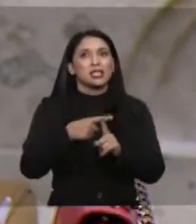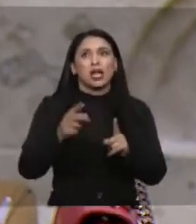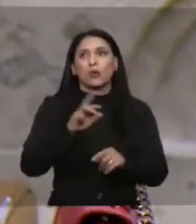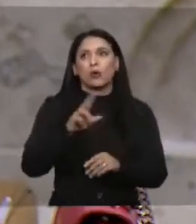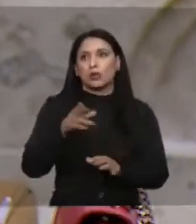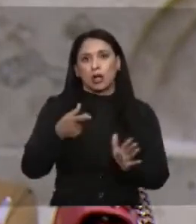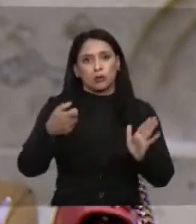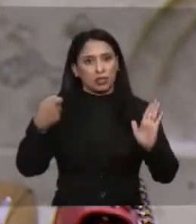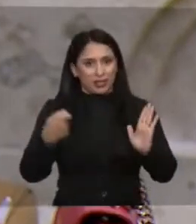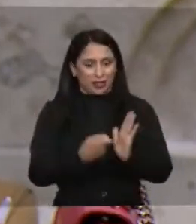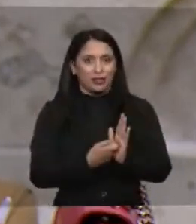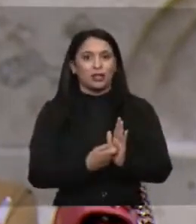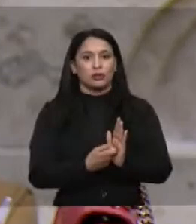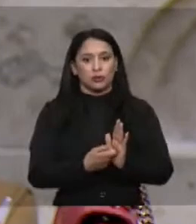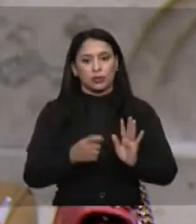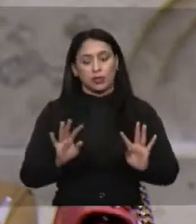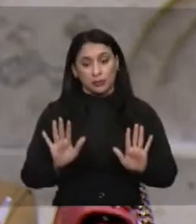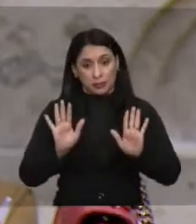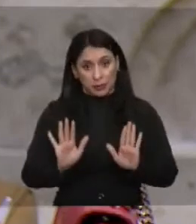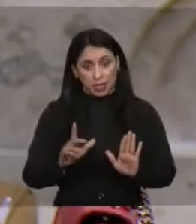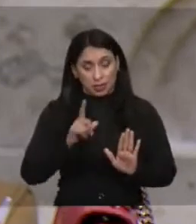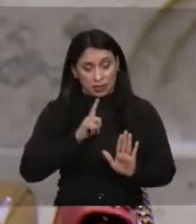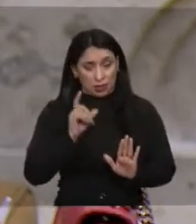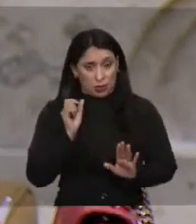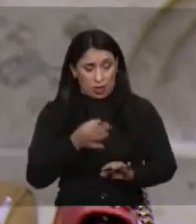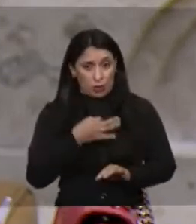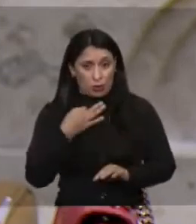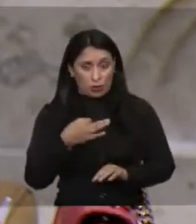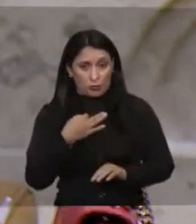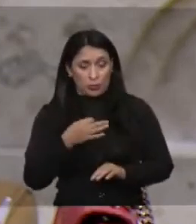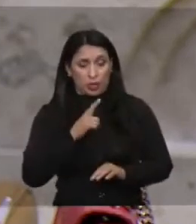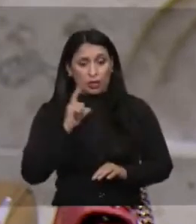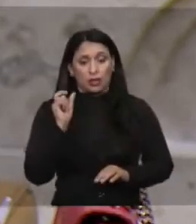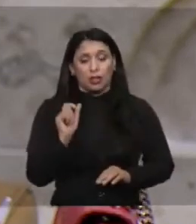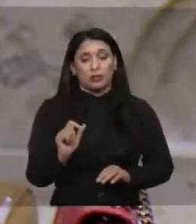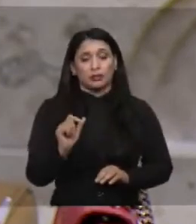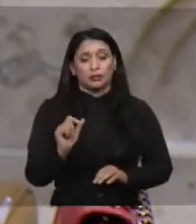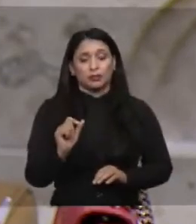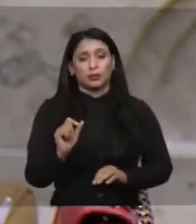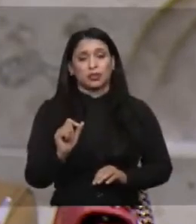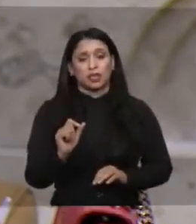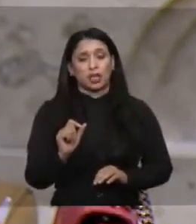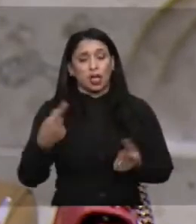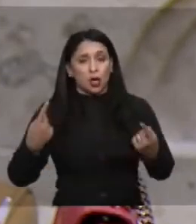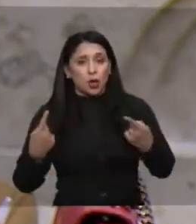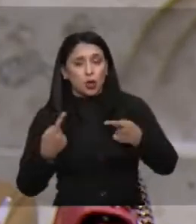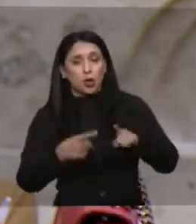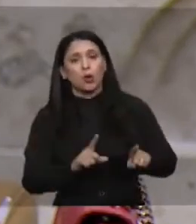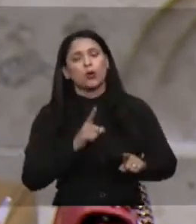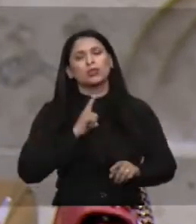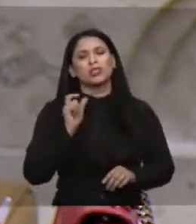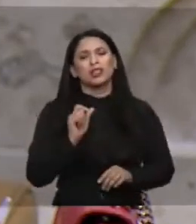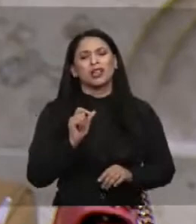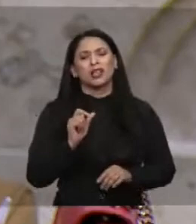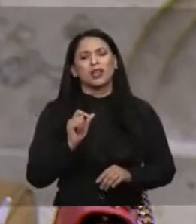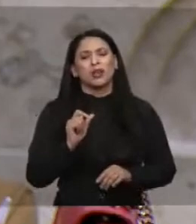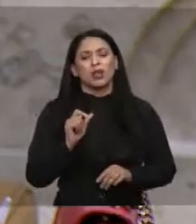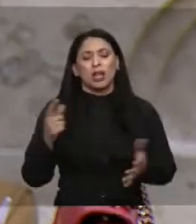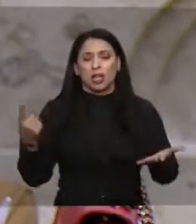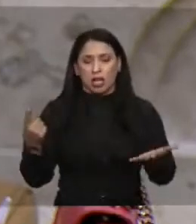da denúncia. Descabe acolher-se a argumentação de que as ofensas resultariam de